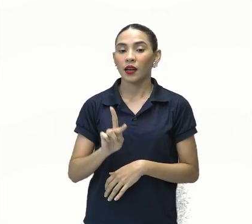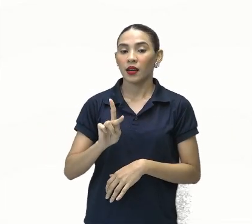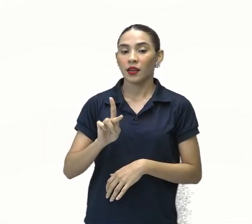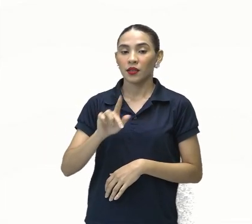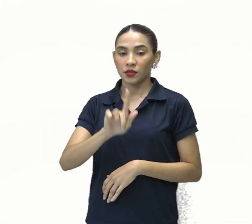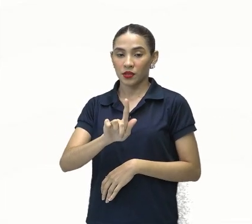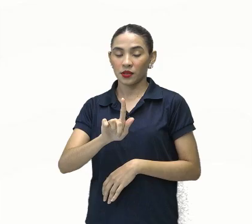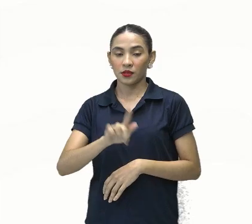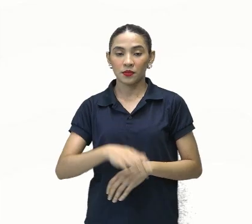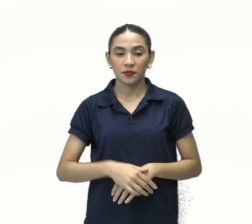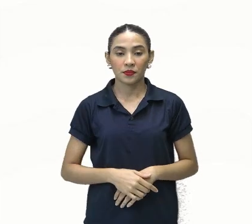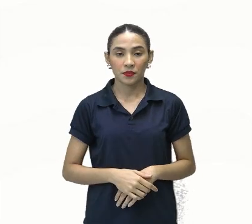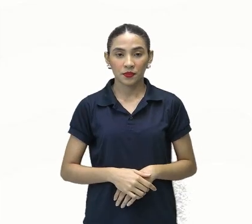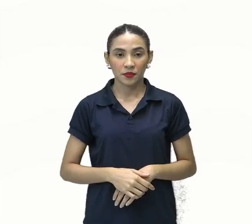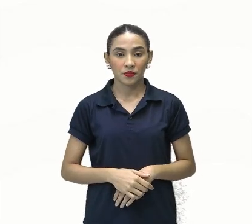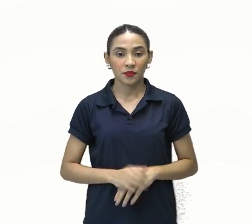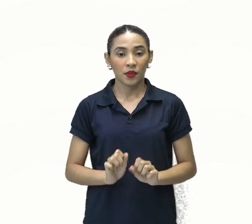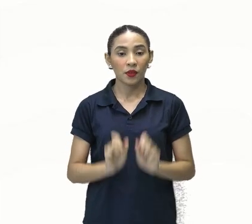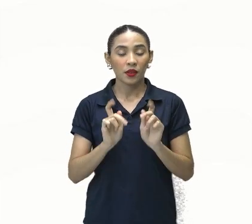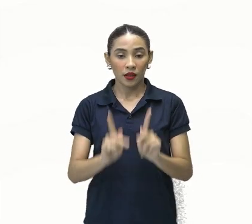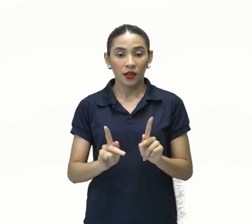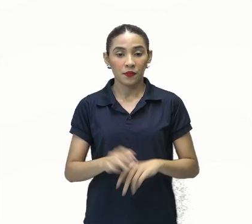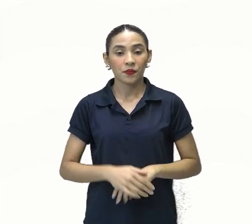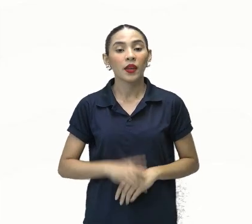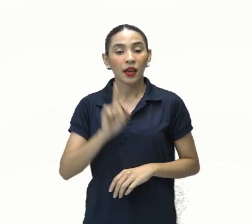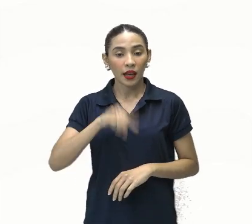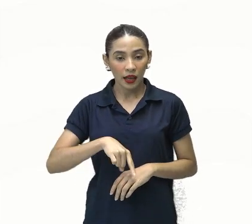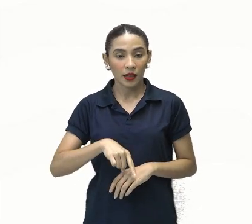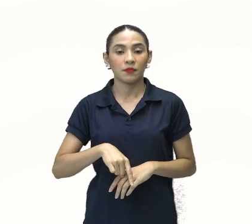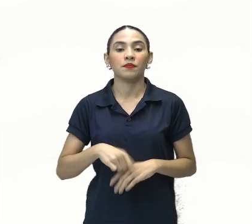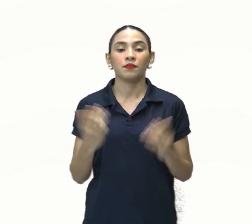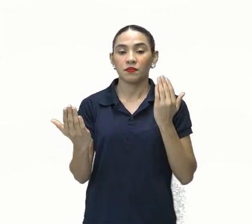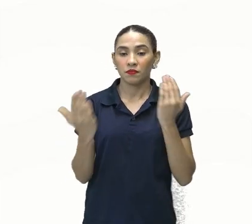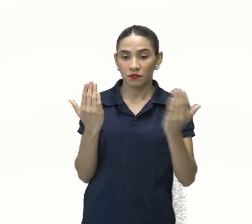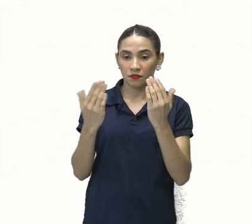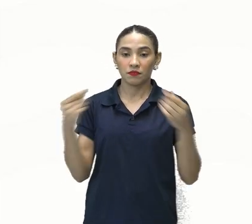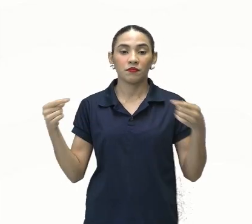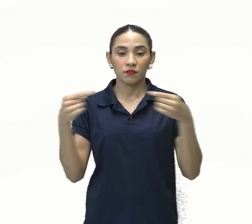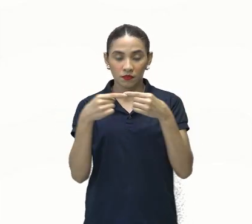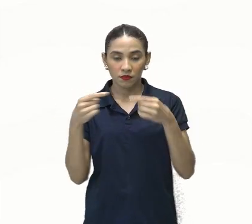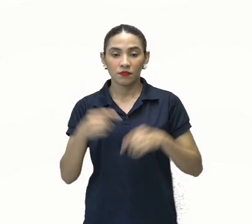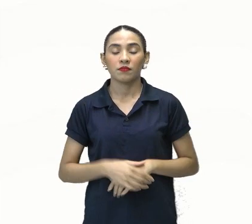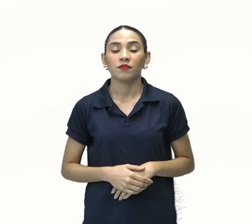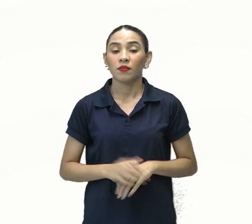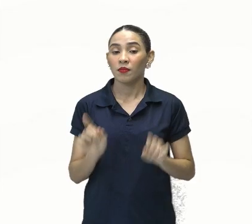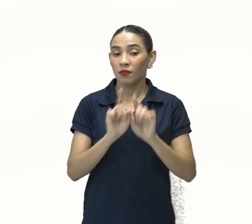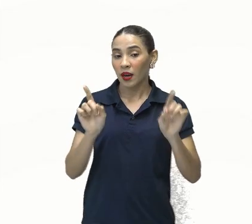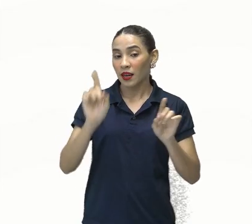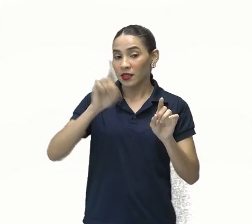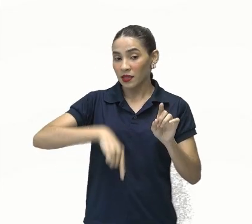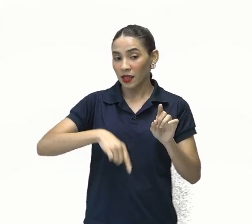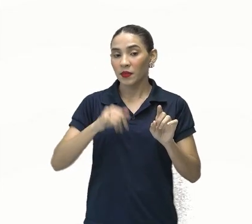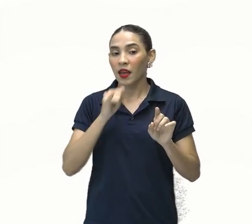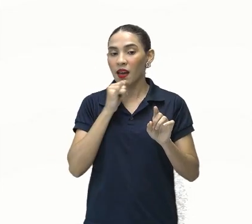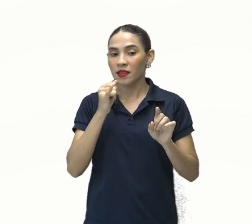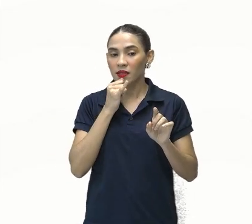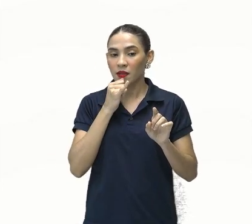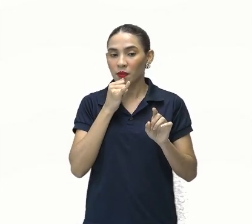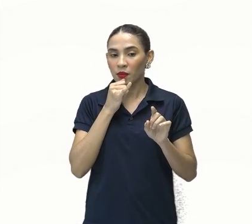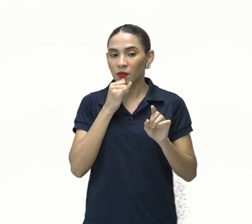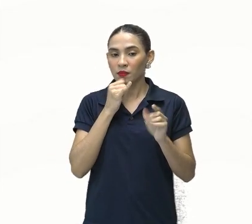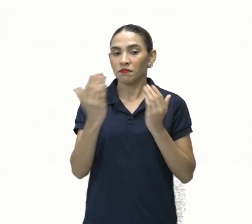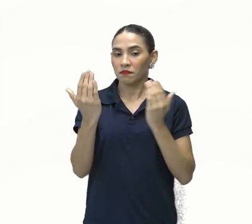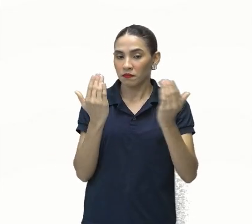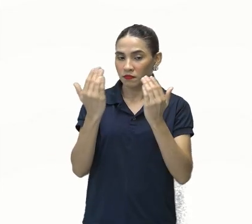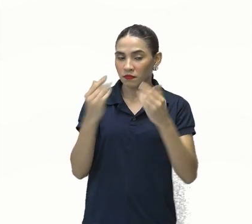em quilogramas. Ok, elas são proporcionais, né? São duas grandezas, mas elas são diretamente proporcionais